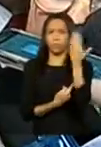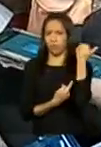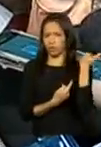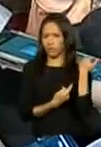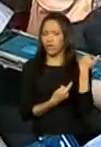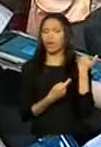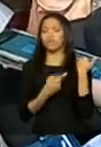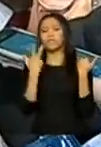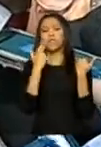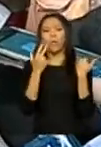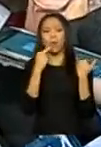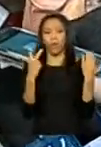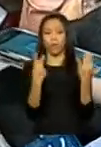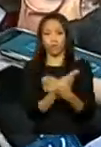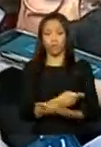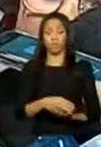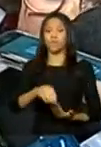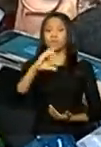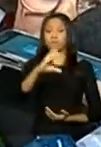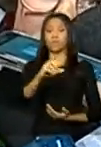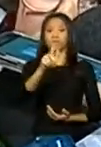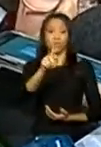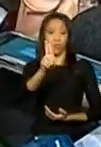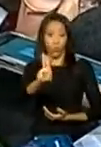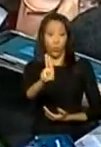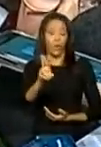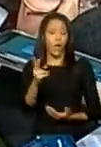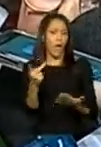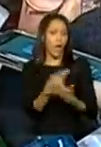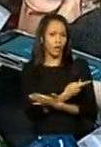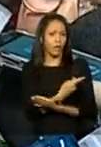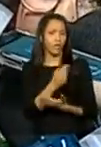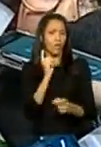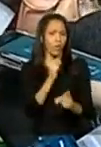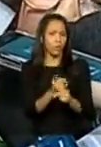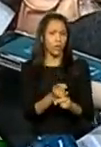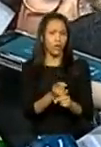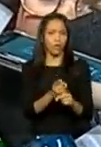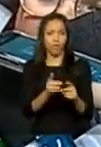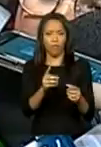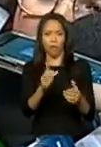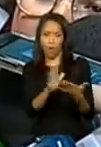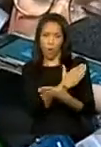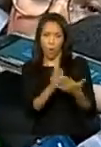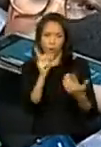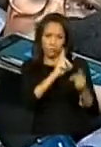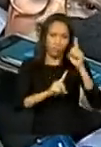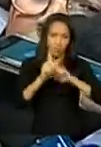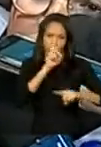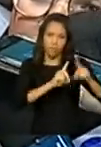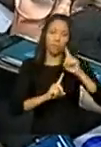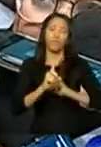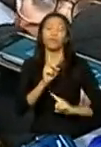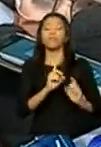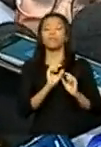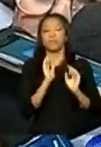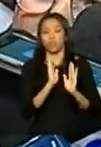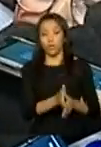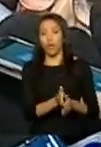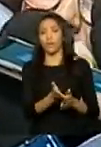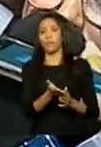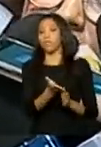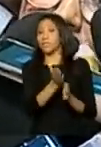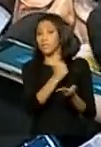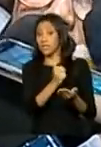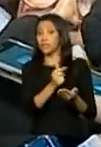rotineiro da CGU. Encontraram pequenas irregularidades, a única irregularidade séria que tem ali já é da